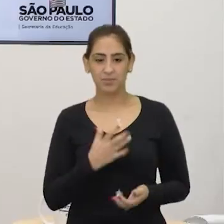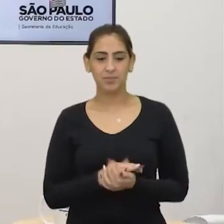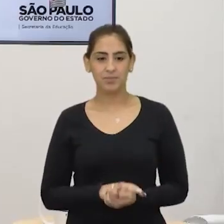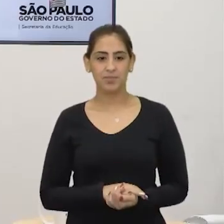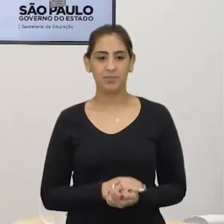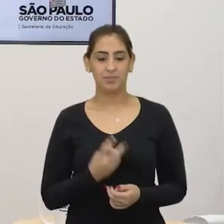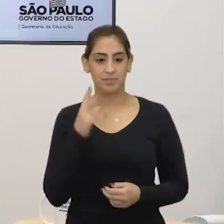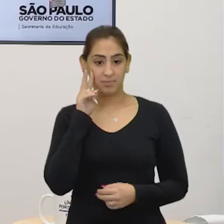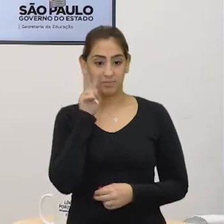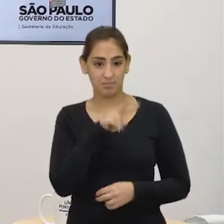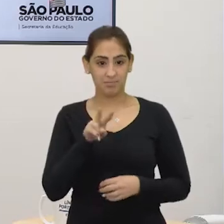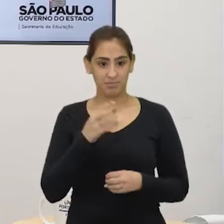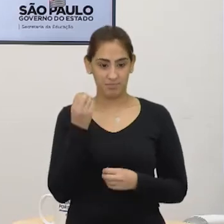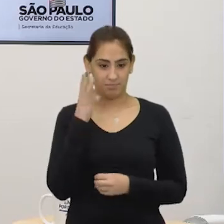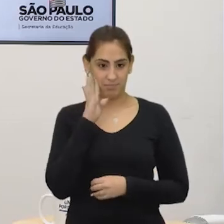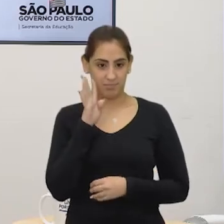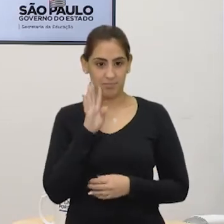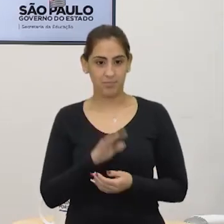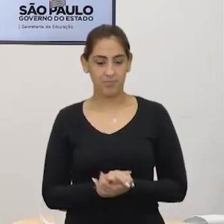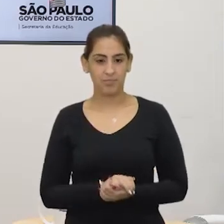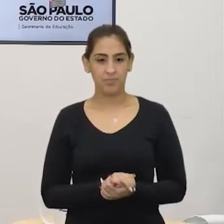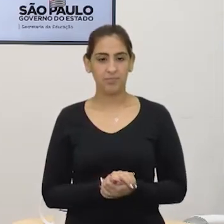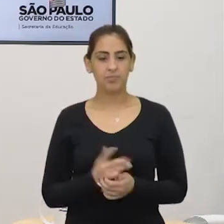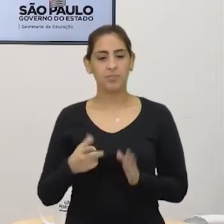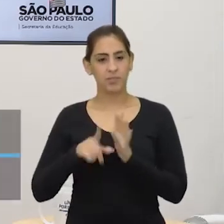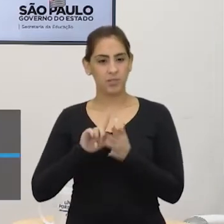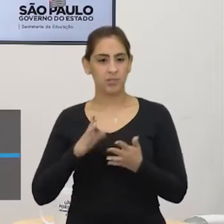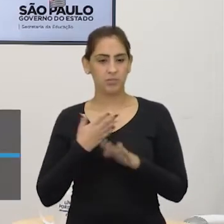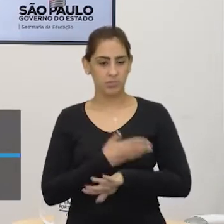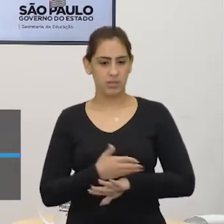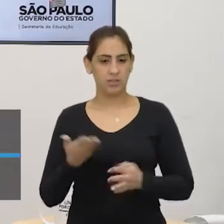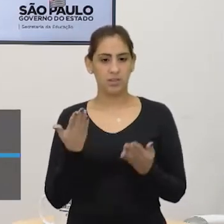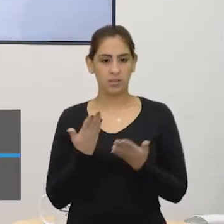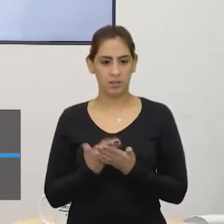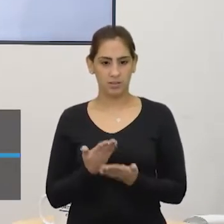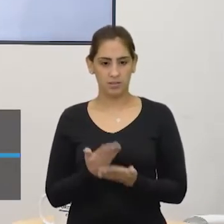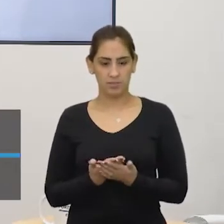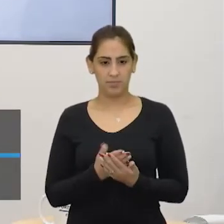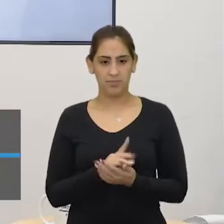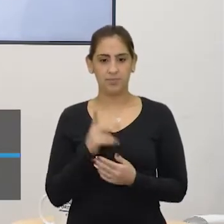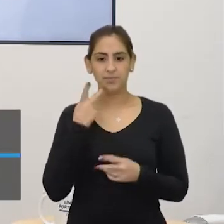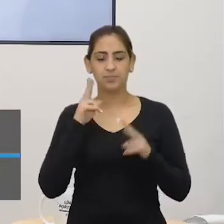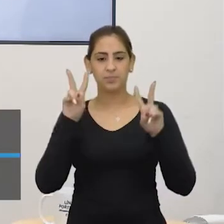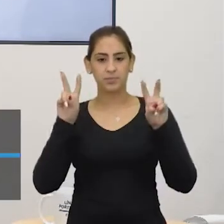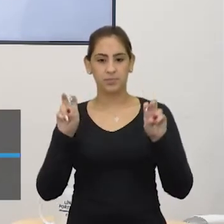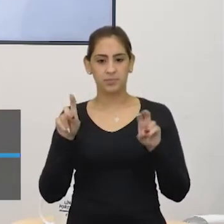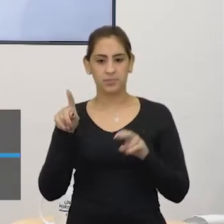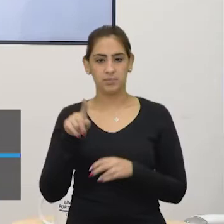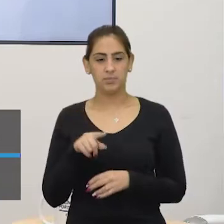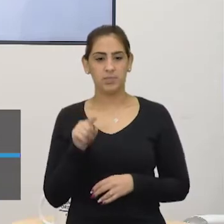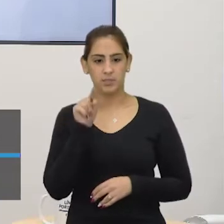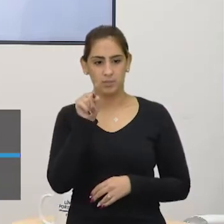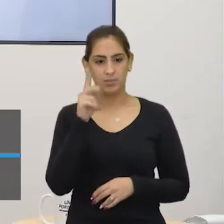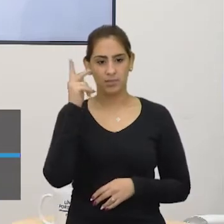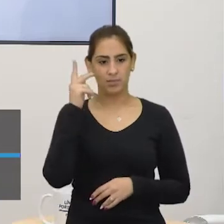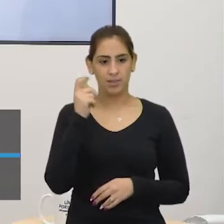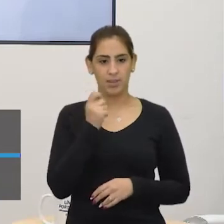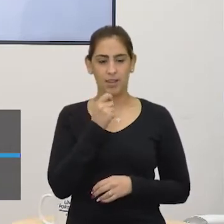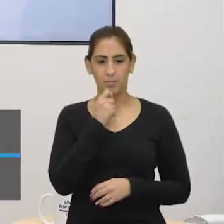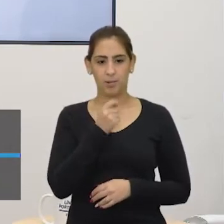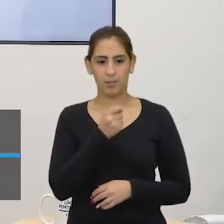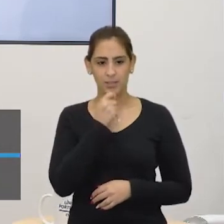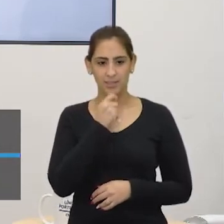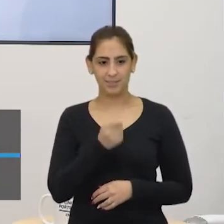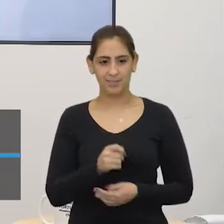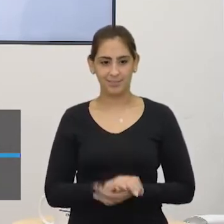Super antenado, gostei. Gente, olha só, antes de começar a aula, vamos falar o que? Olha, o assunto está aqui do nosso lado, você, repórter.